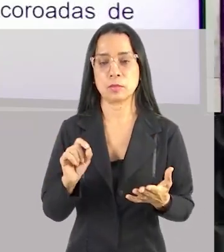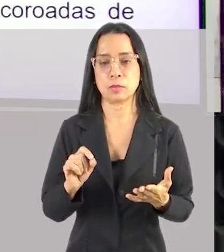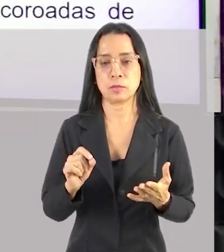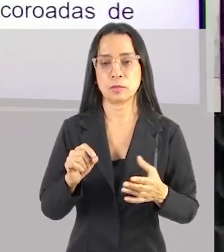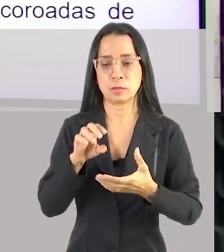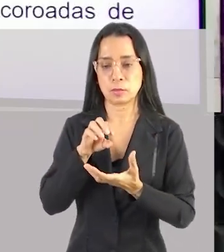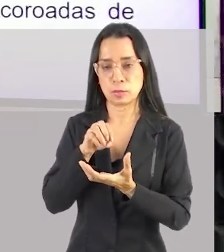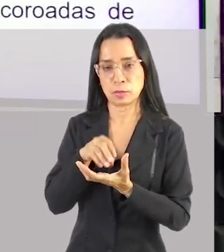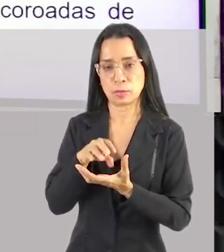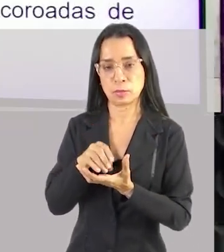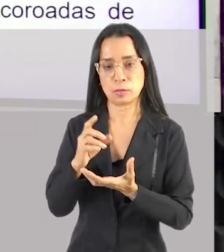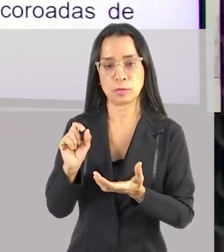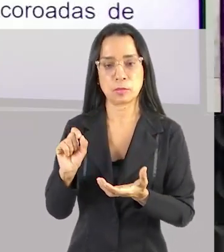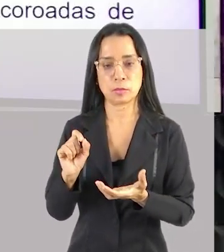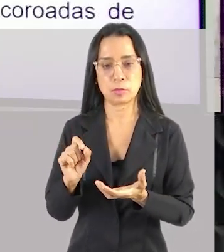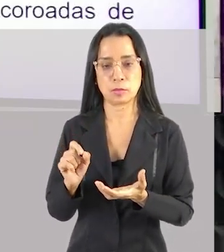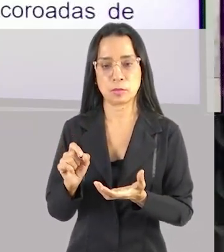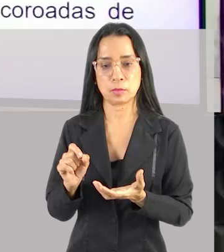dica.